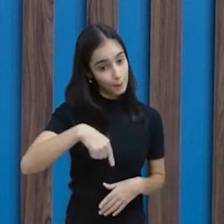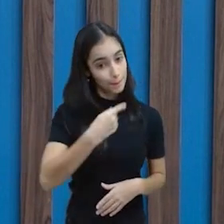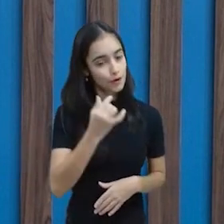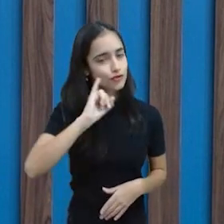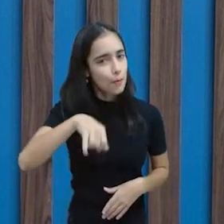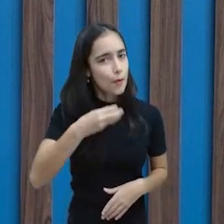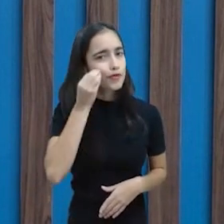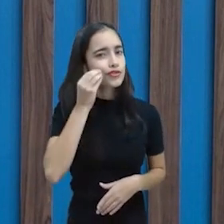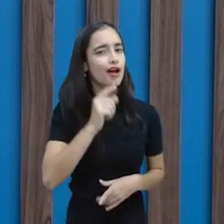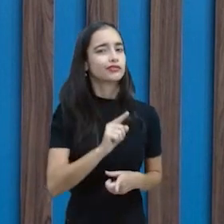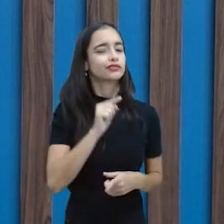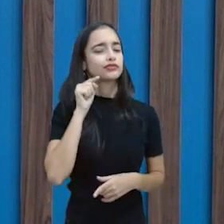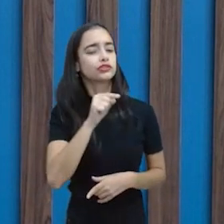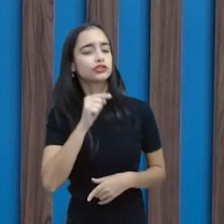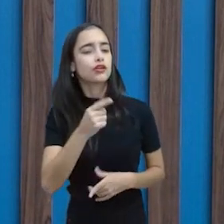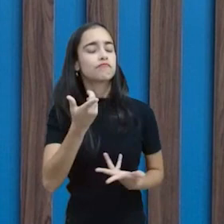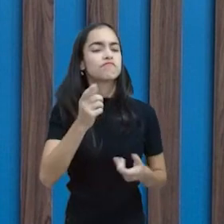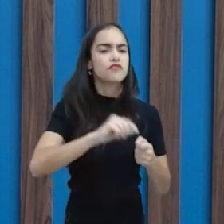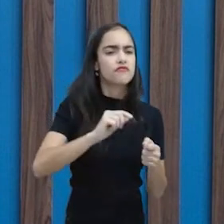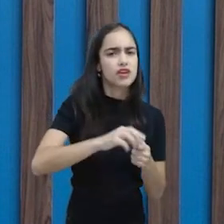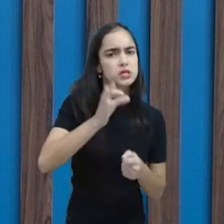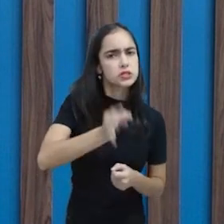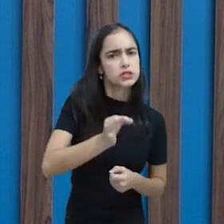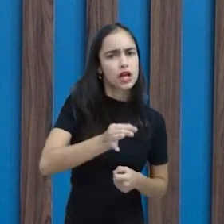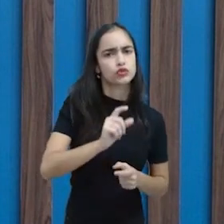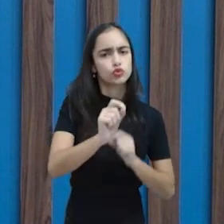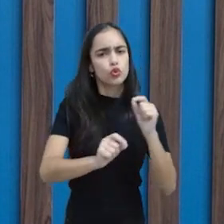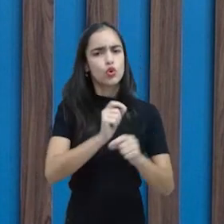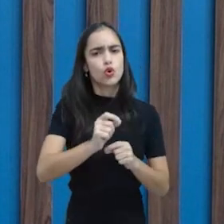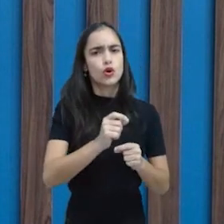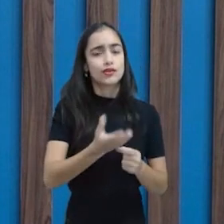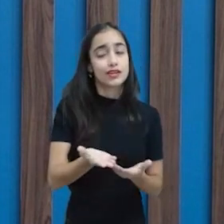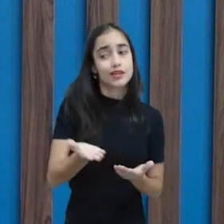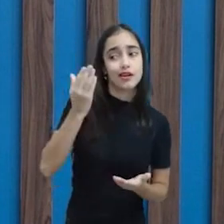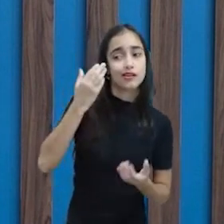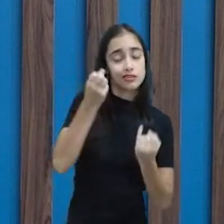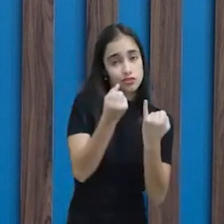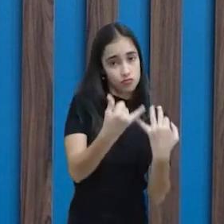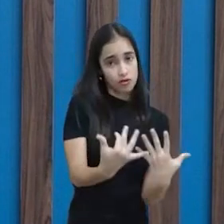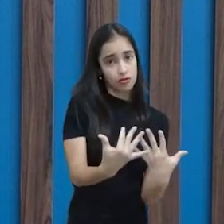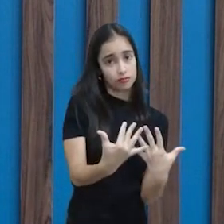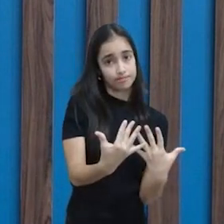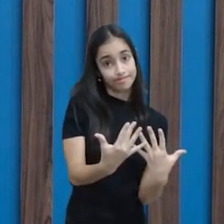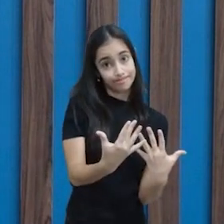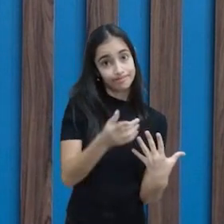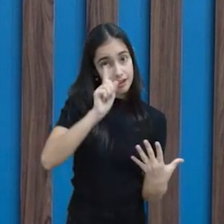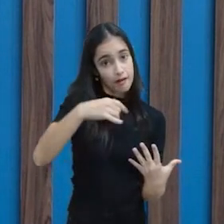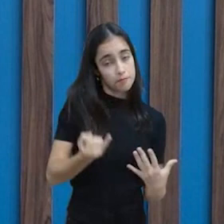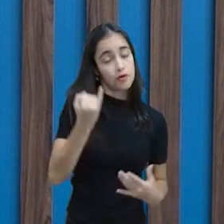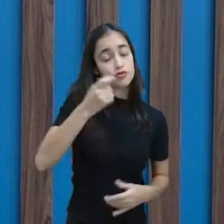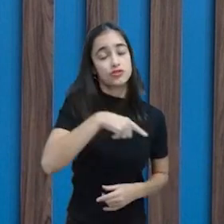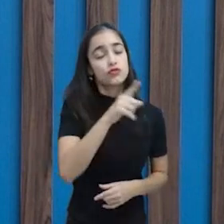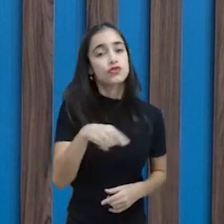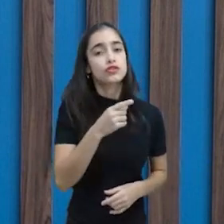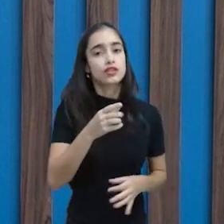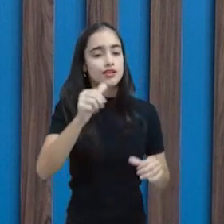pessoa cumpriu com o que ela prometeu a você, né? Isso é bastante importante. Então, é importante que vocês analisem o seguinte: